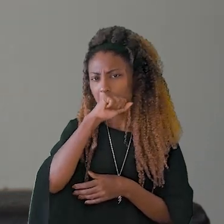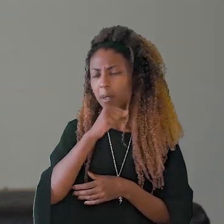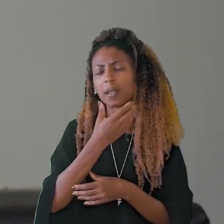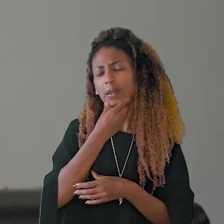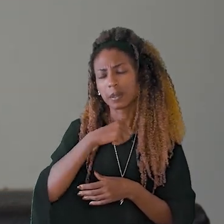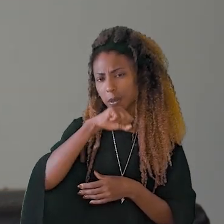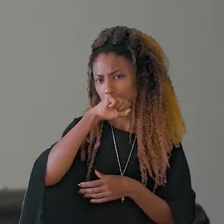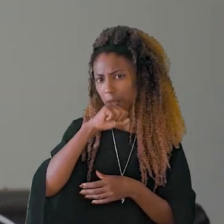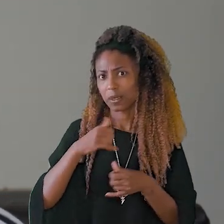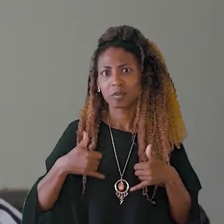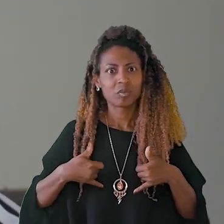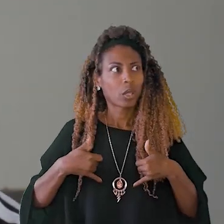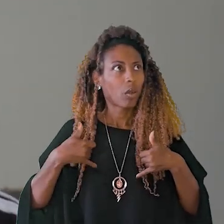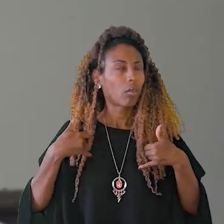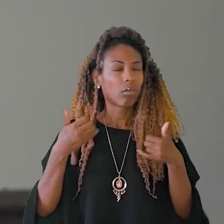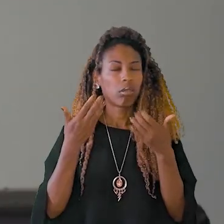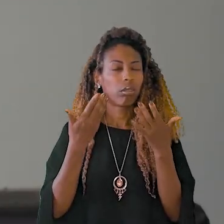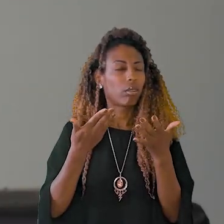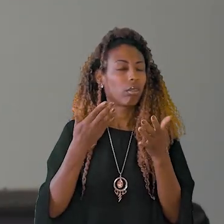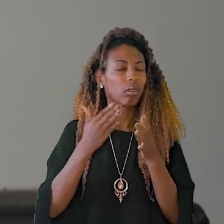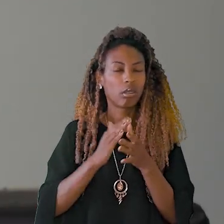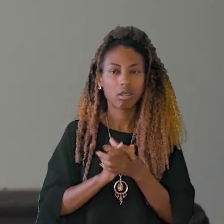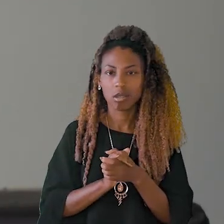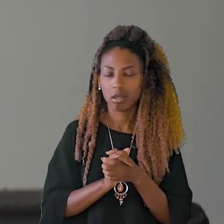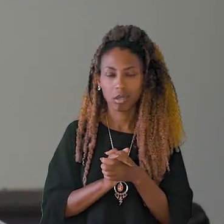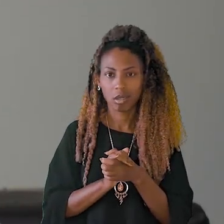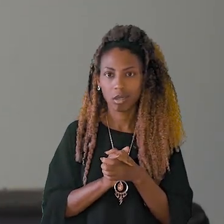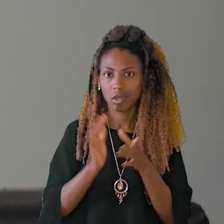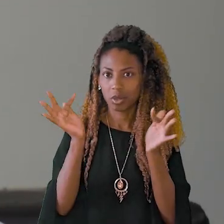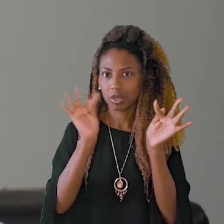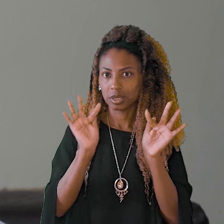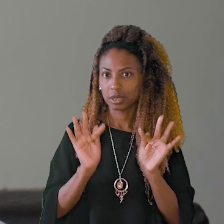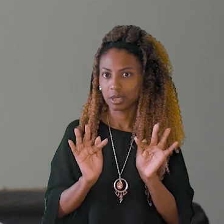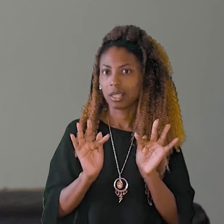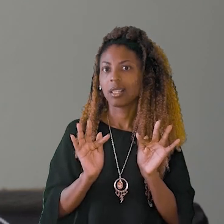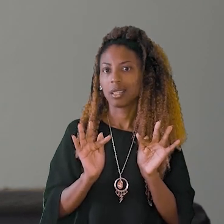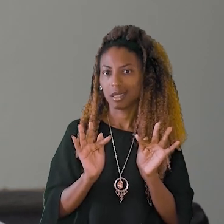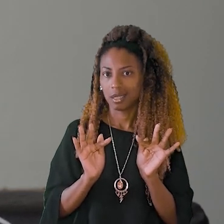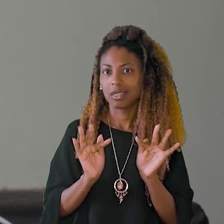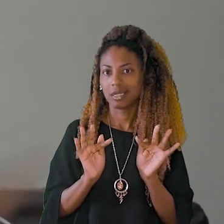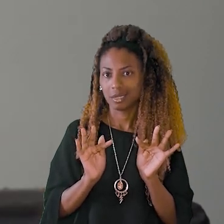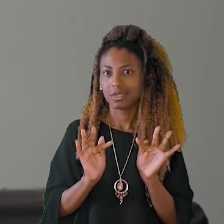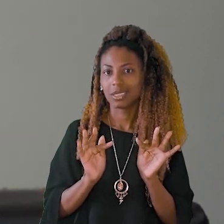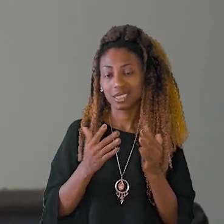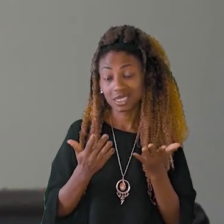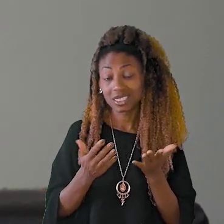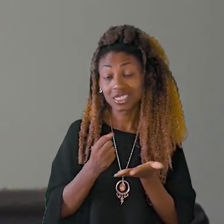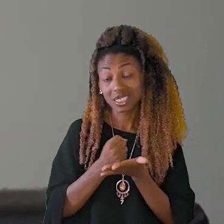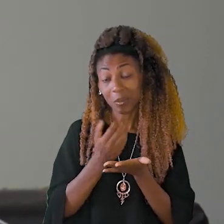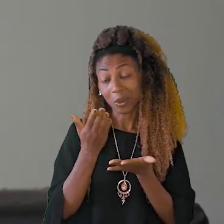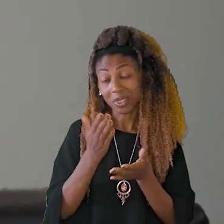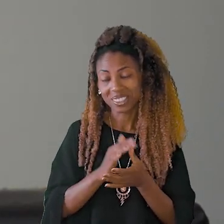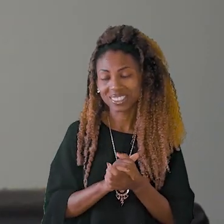eu tenho um acolhimento de minha mãe assim que é muito grande e eu fico muito feliz de ser privilegiada nesse sentido,